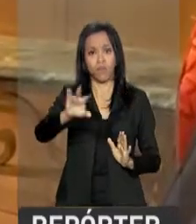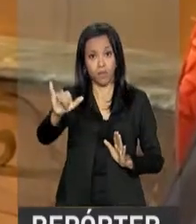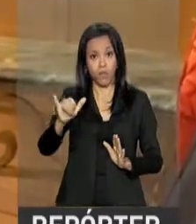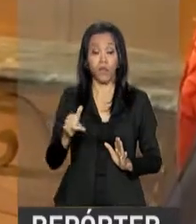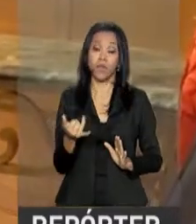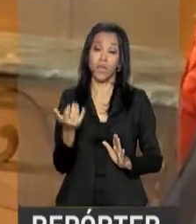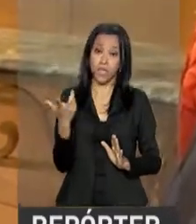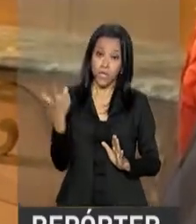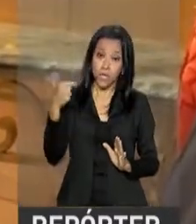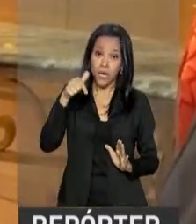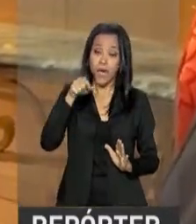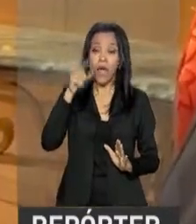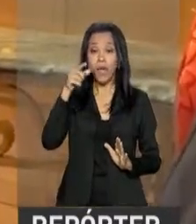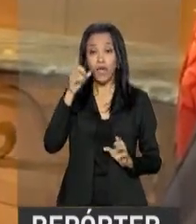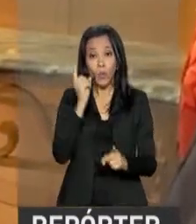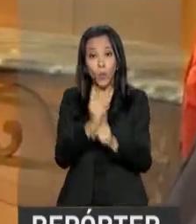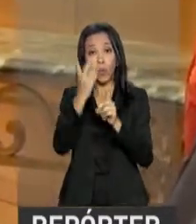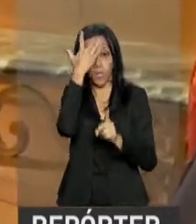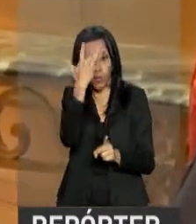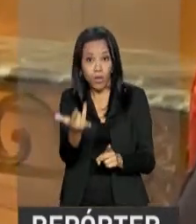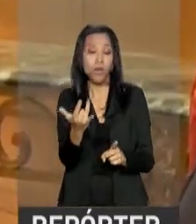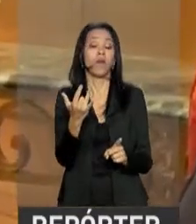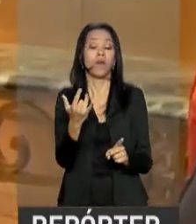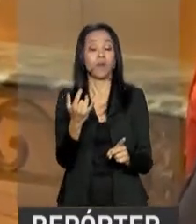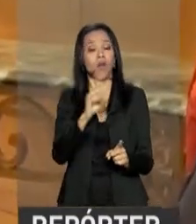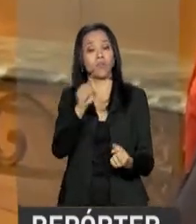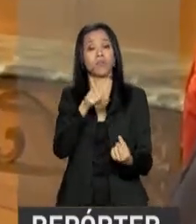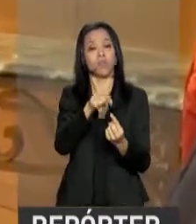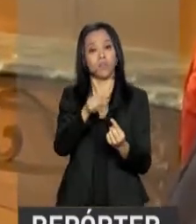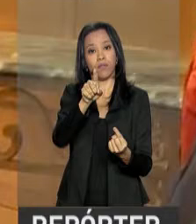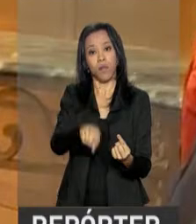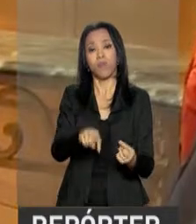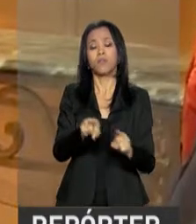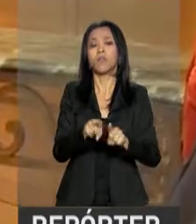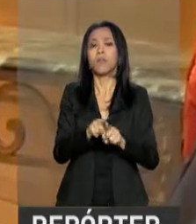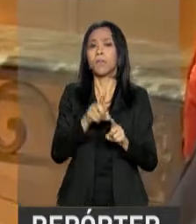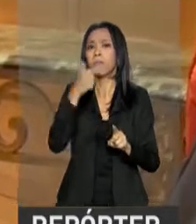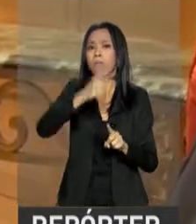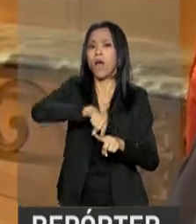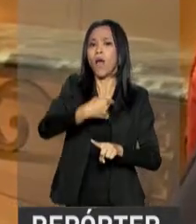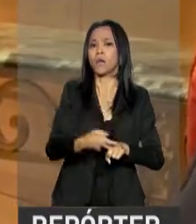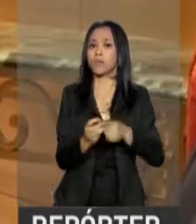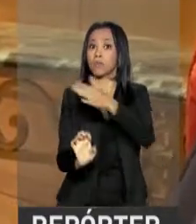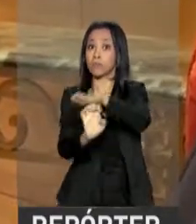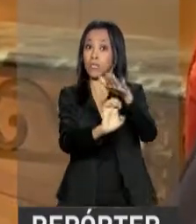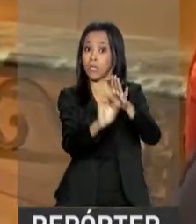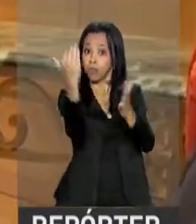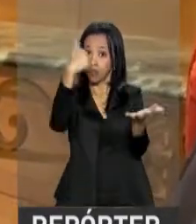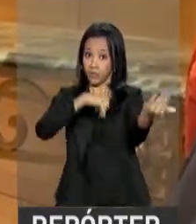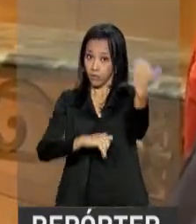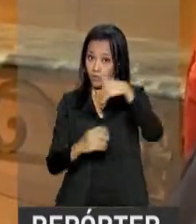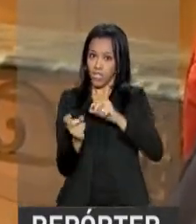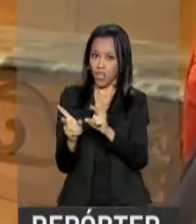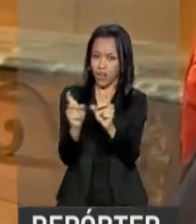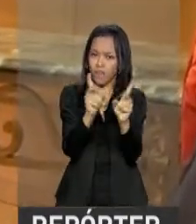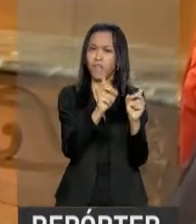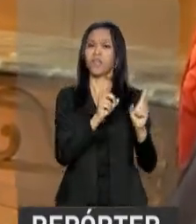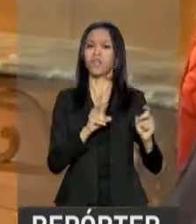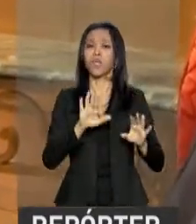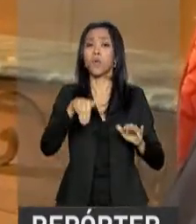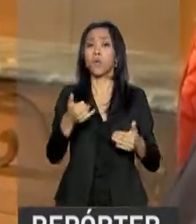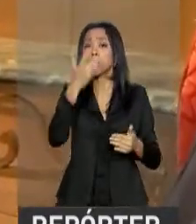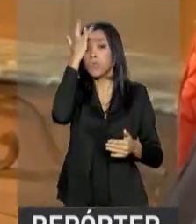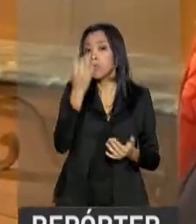do wttc de amanhã é mas vai também fazer com que haja mais negócios em geral mas comércio porque as pessoas